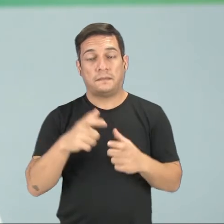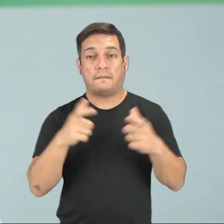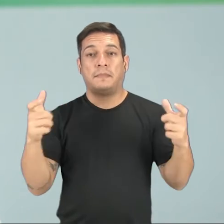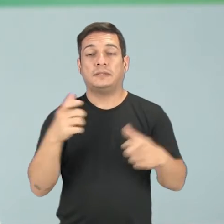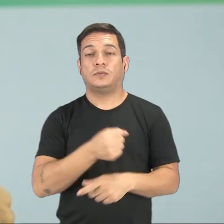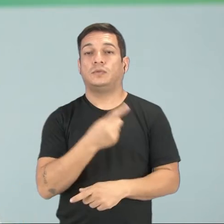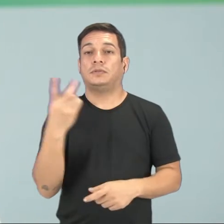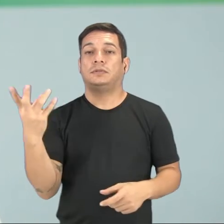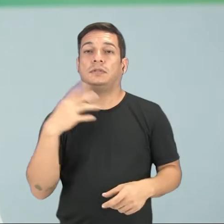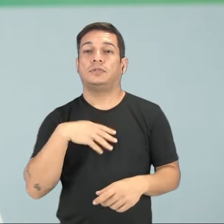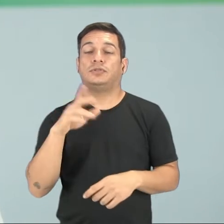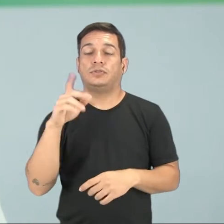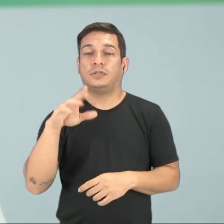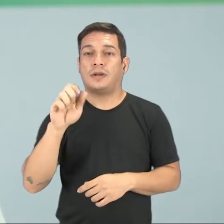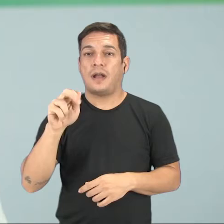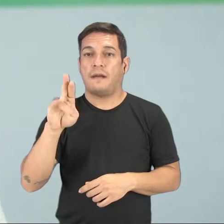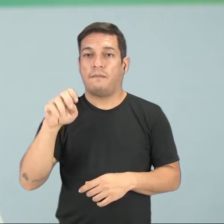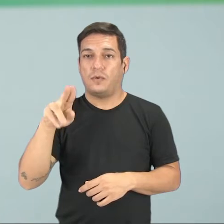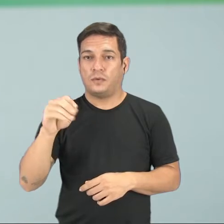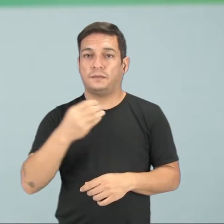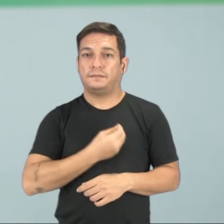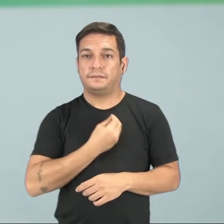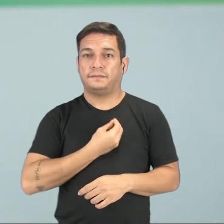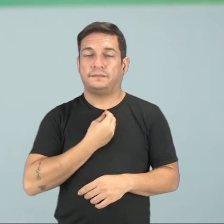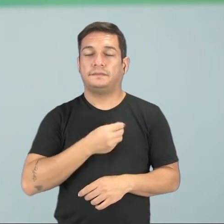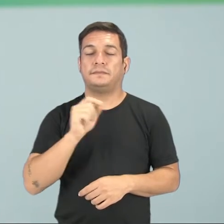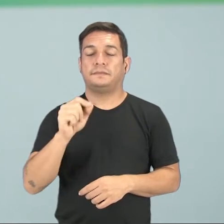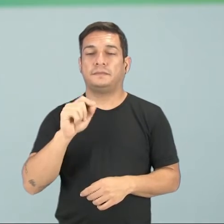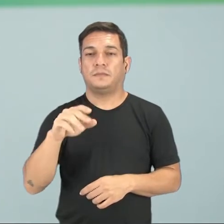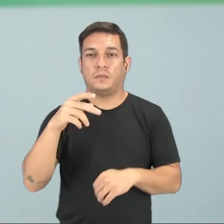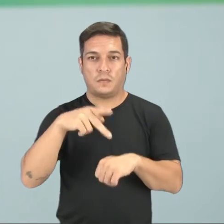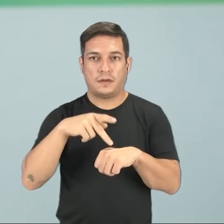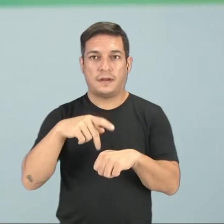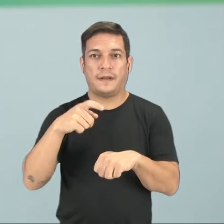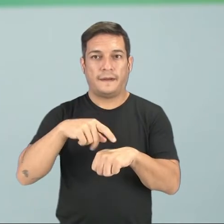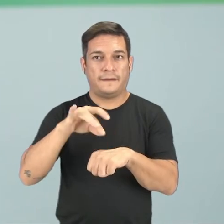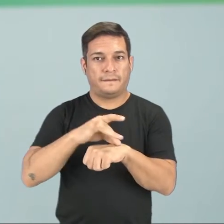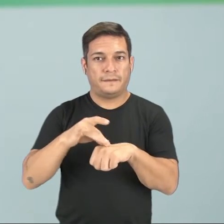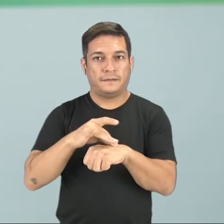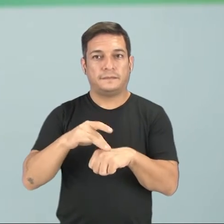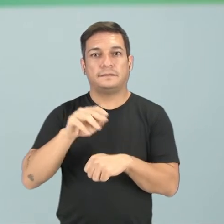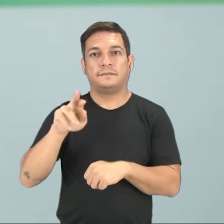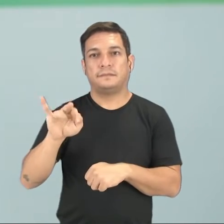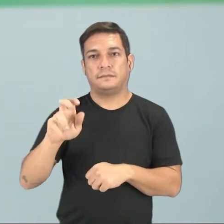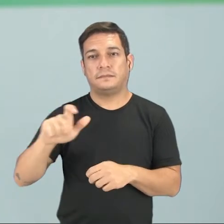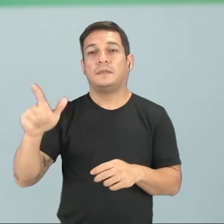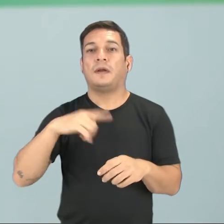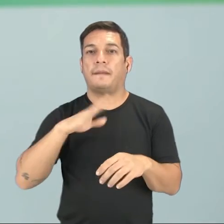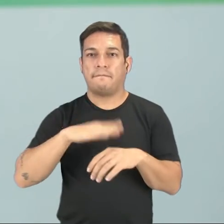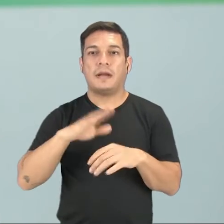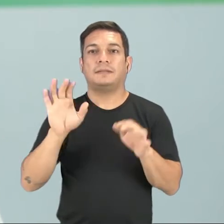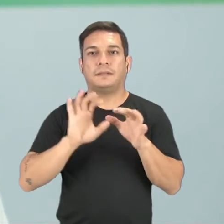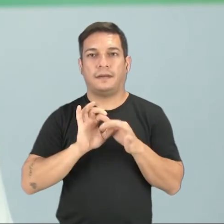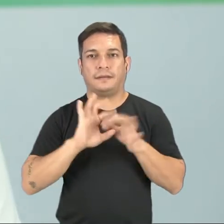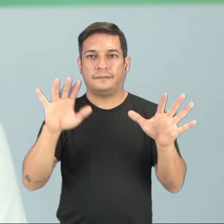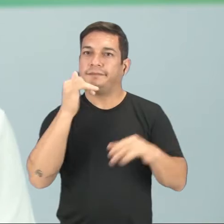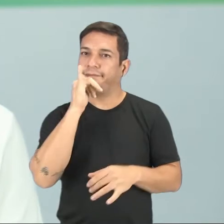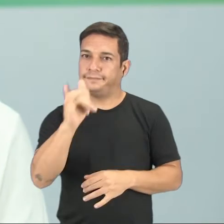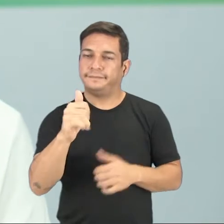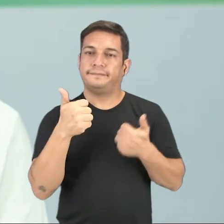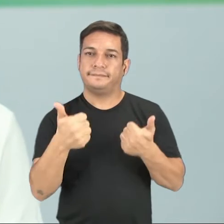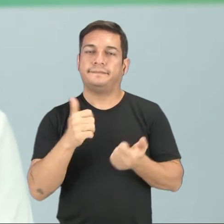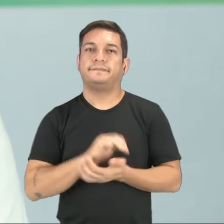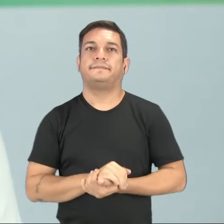carbono presente no carvão mineral, né, a sua combustão, maior vai ser a energia liberada. Tranquilo?